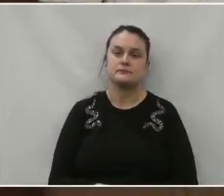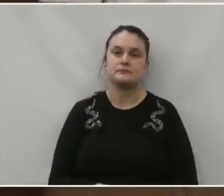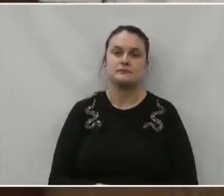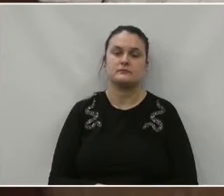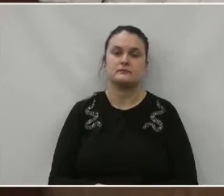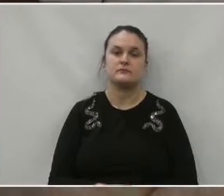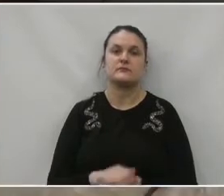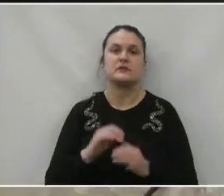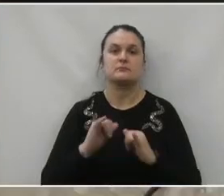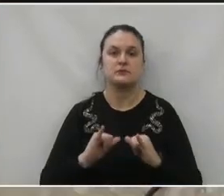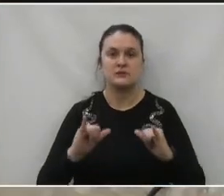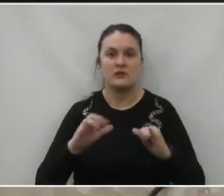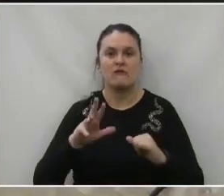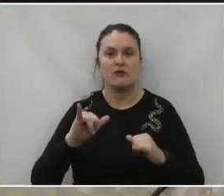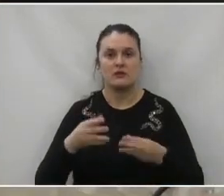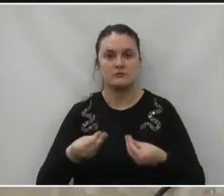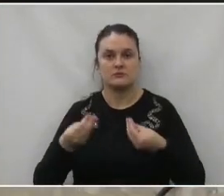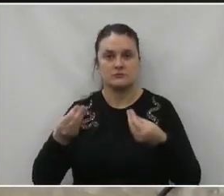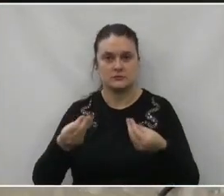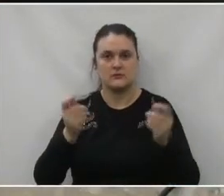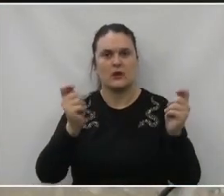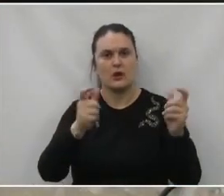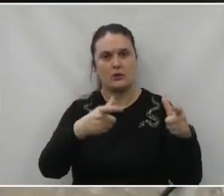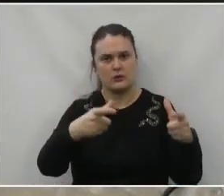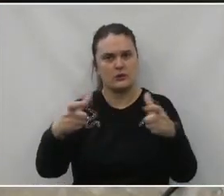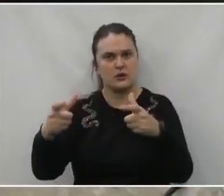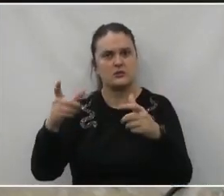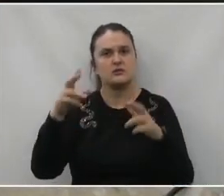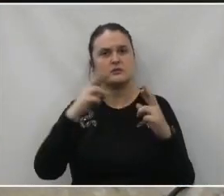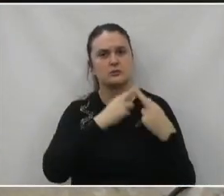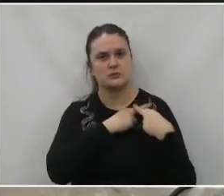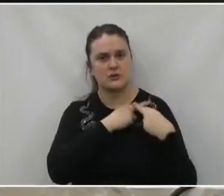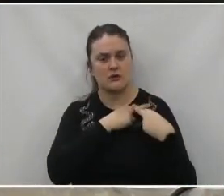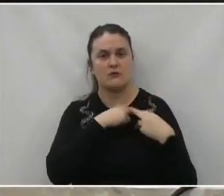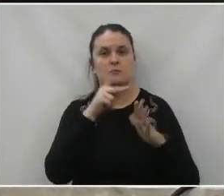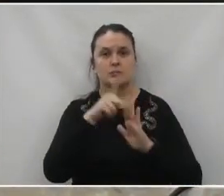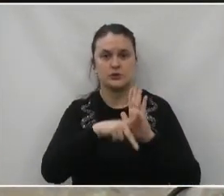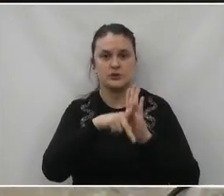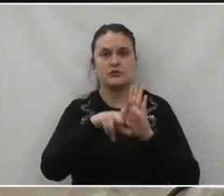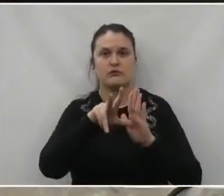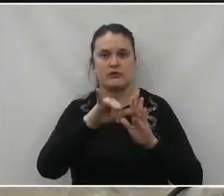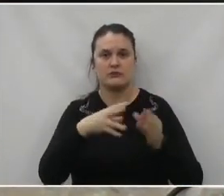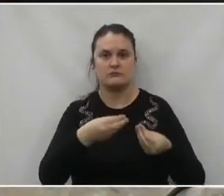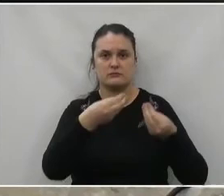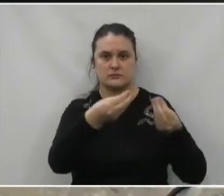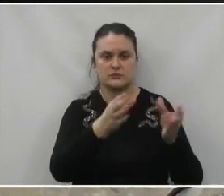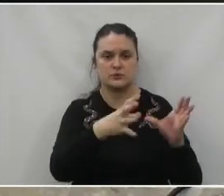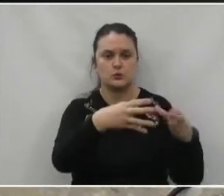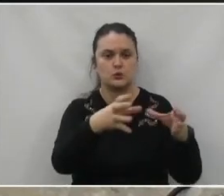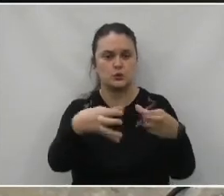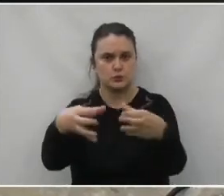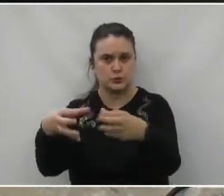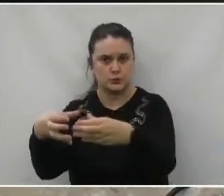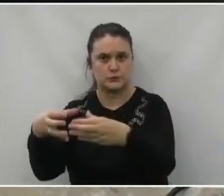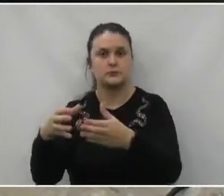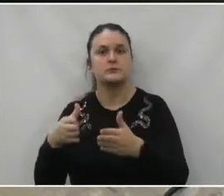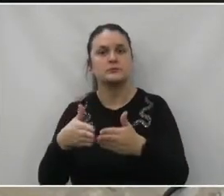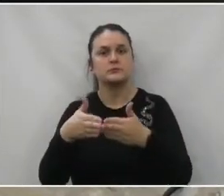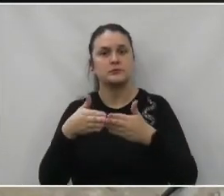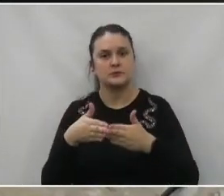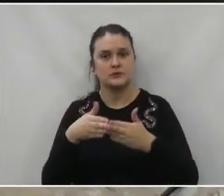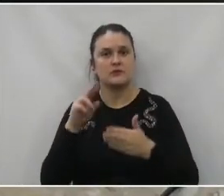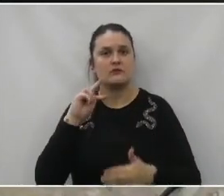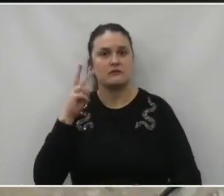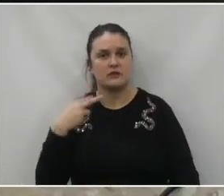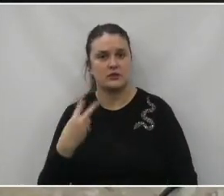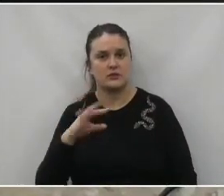A indicação será encaminhada aos órgãos competentes. O projeto será enviado às devidas comissões. Solicito